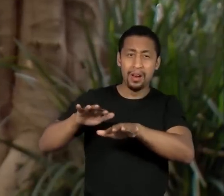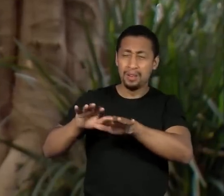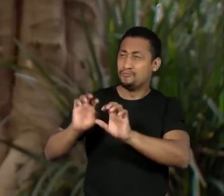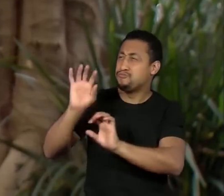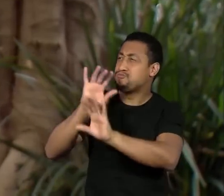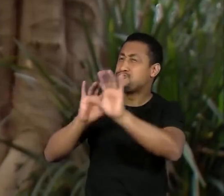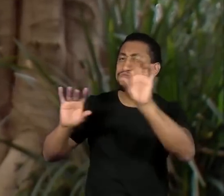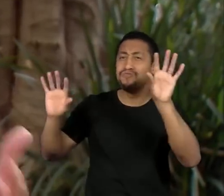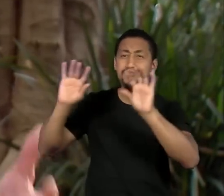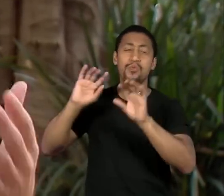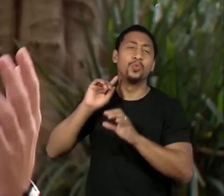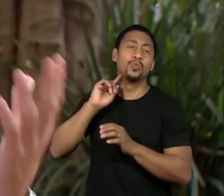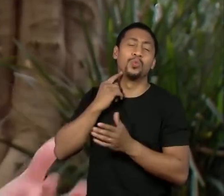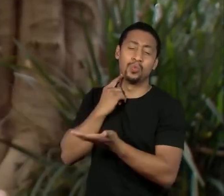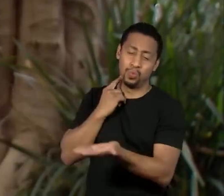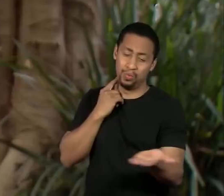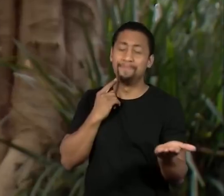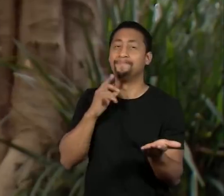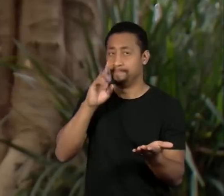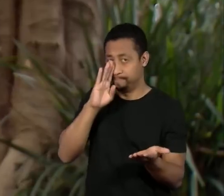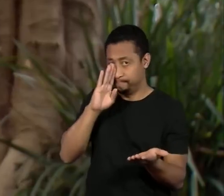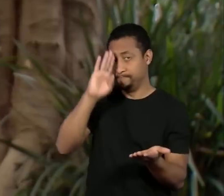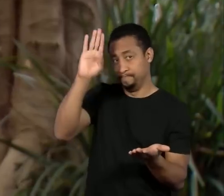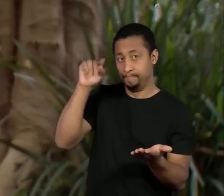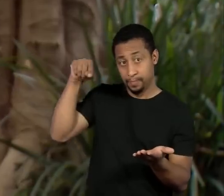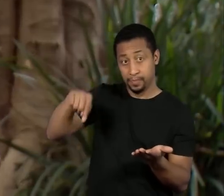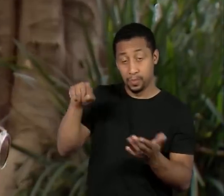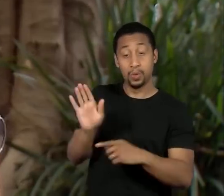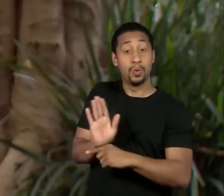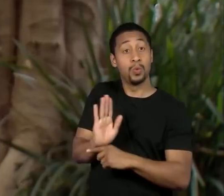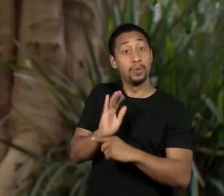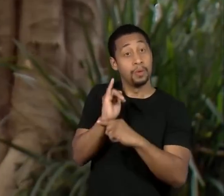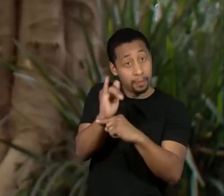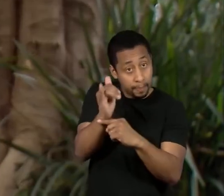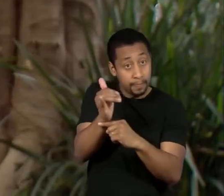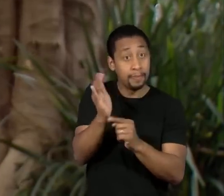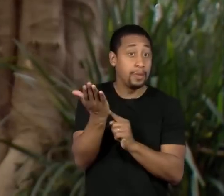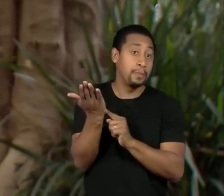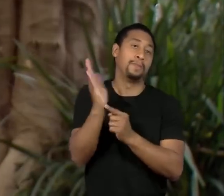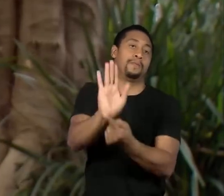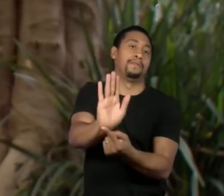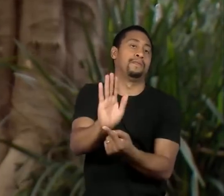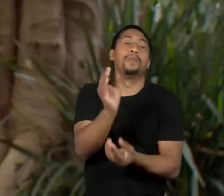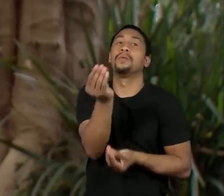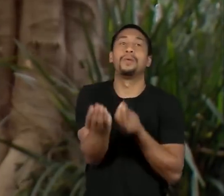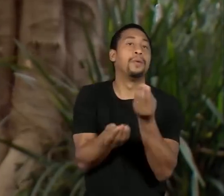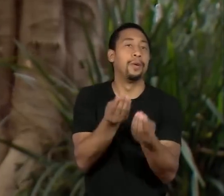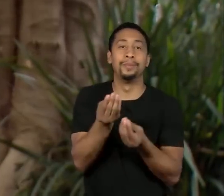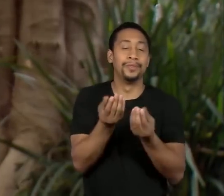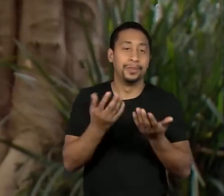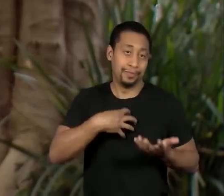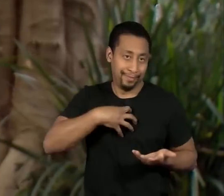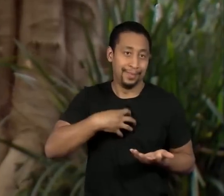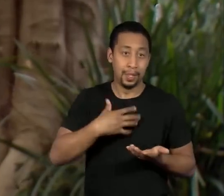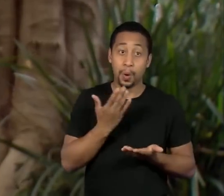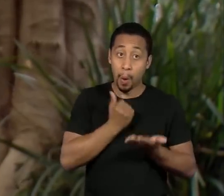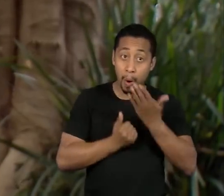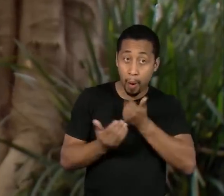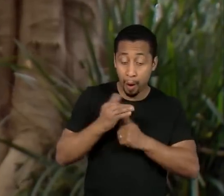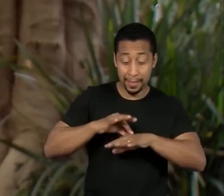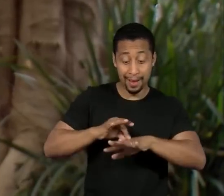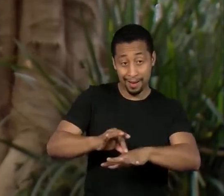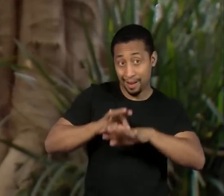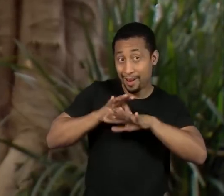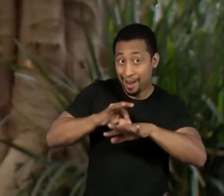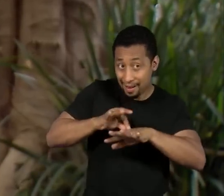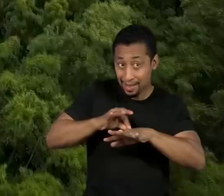precisam ser alimentados, né? Então acho que o documentário ele mostra bem isso, como o consumo de carne no modelo atual, ele é de certa